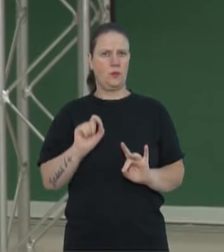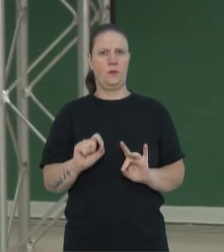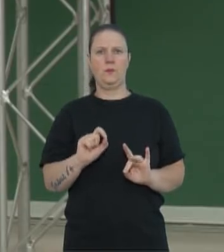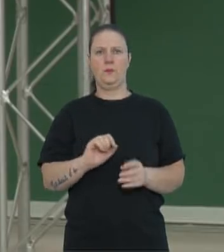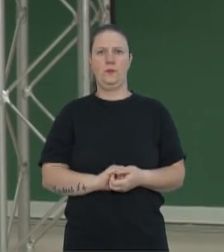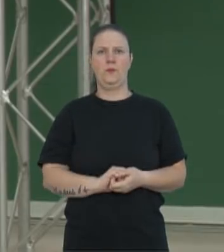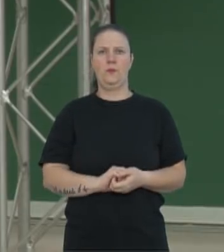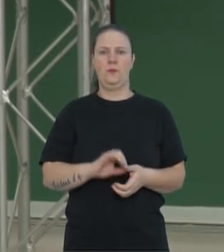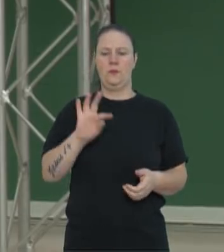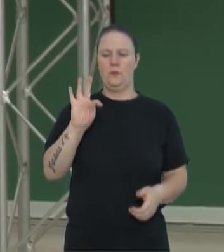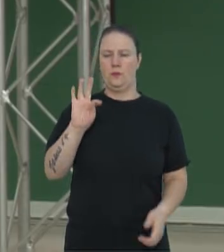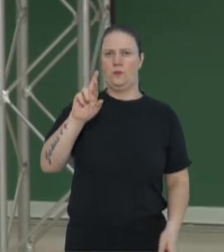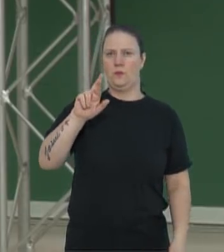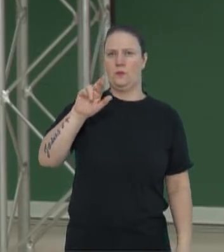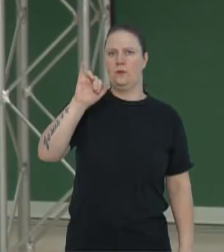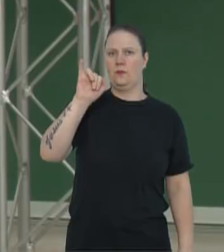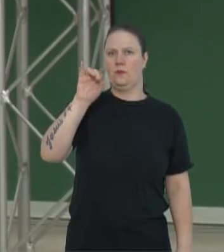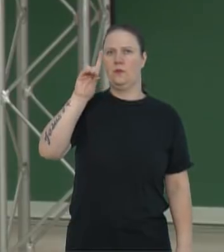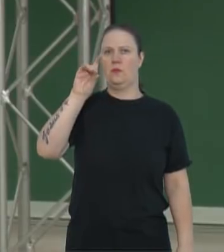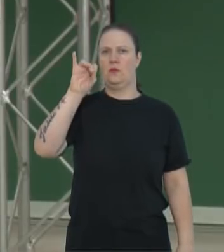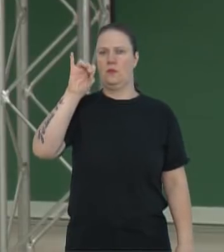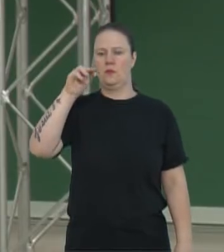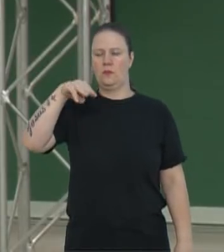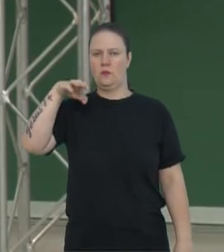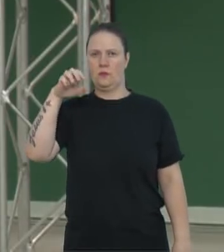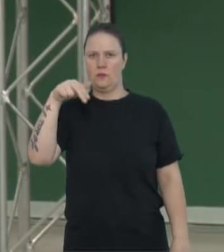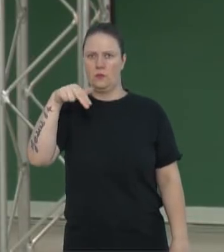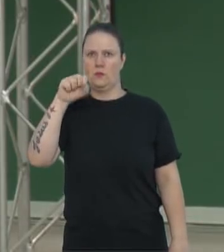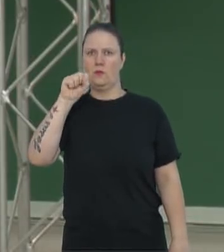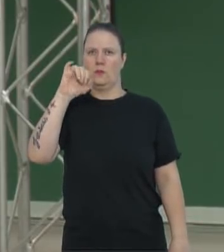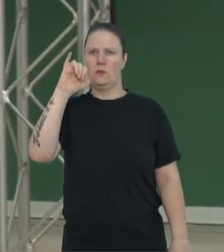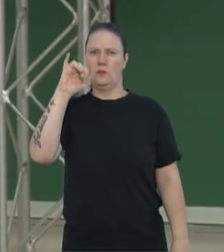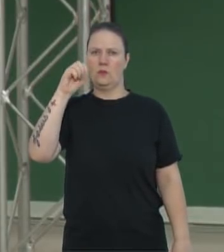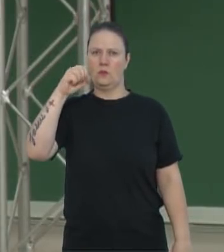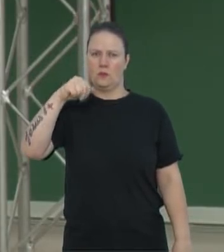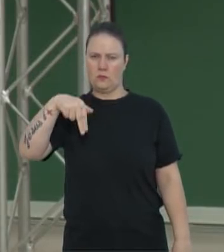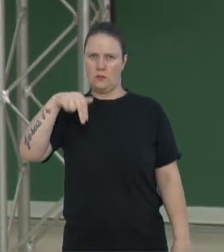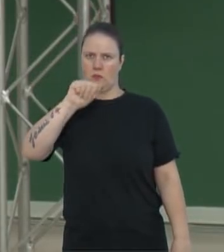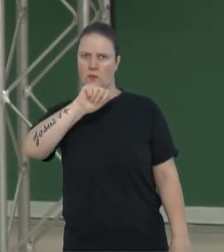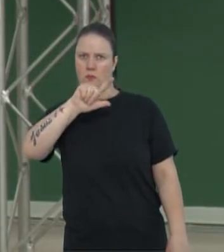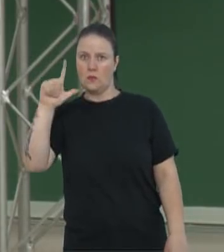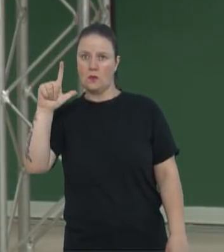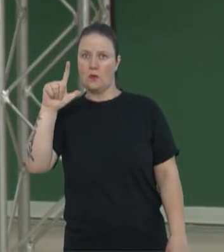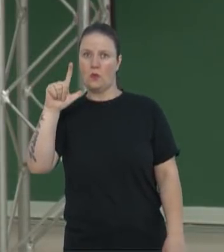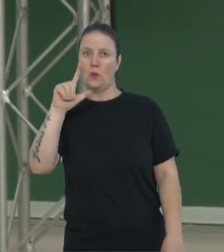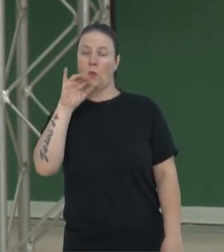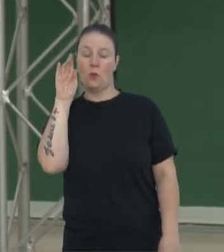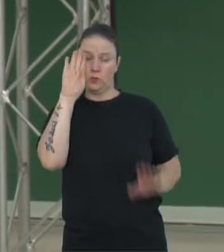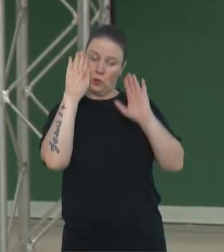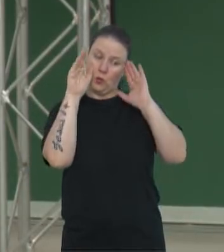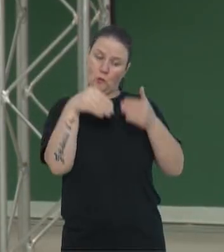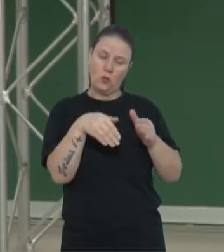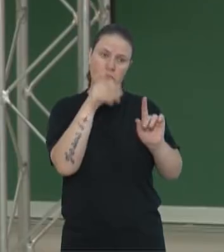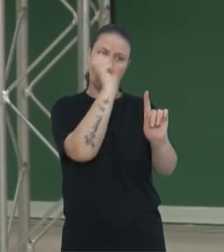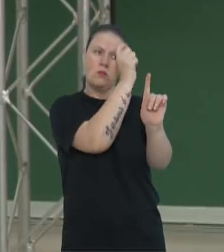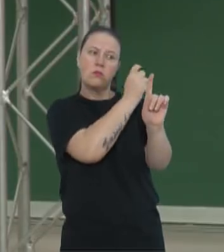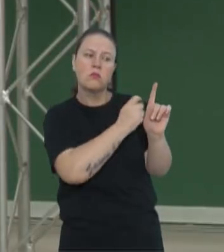do tridimensional, né, que são as esculturas, essa temática que agora a gente iniciou na aula